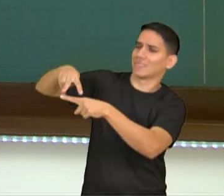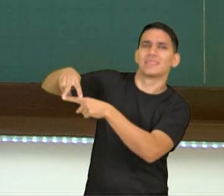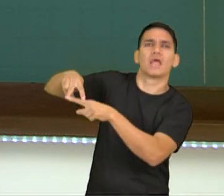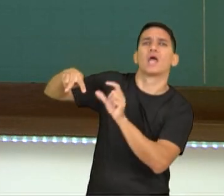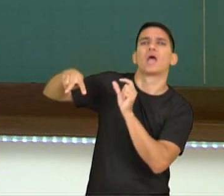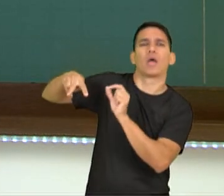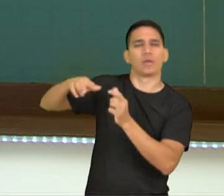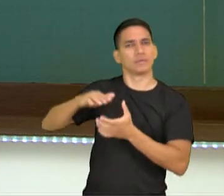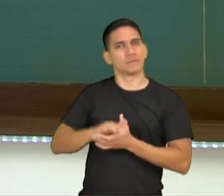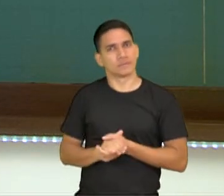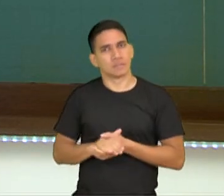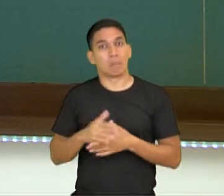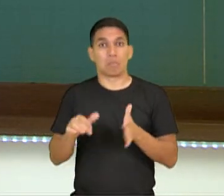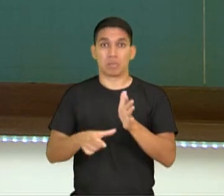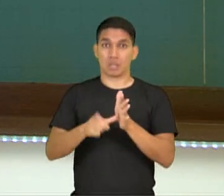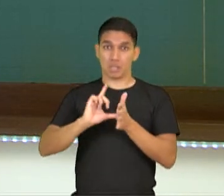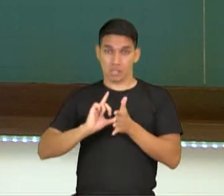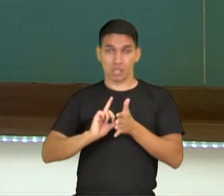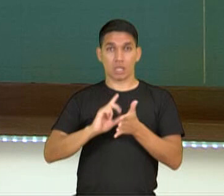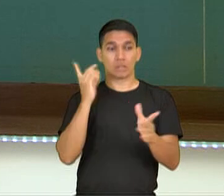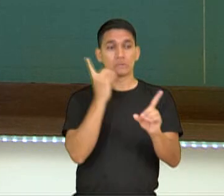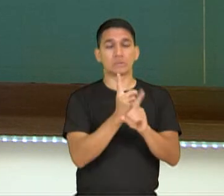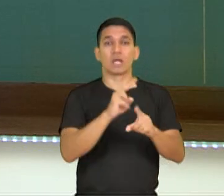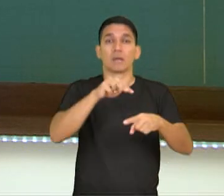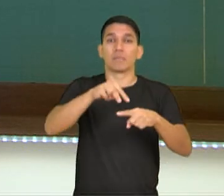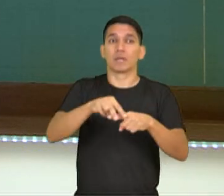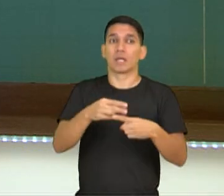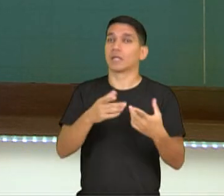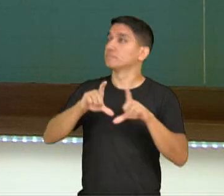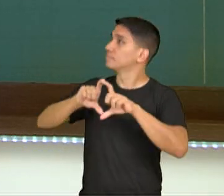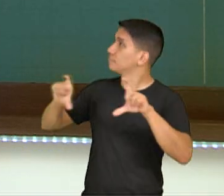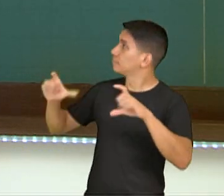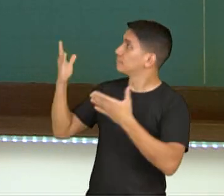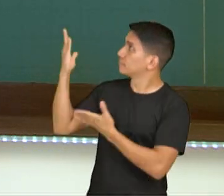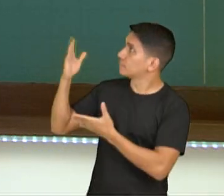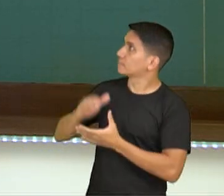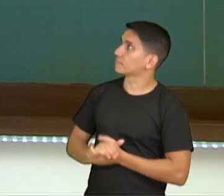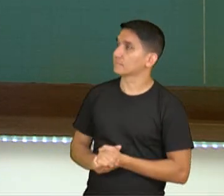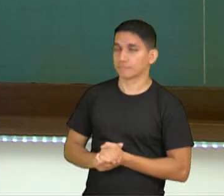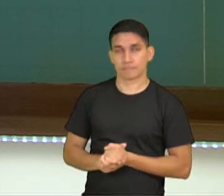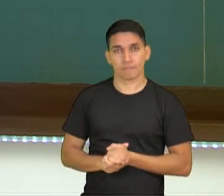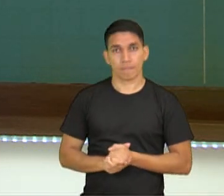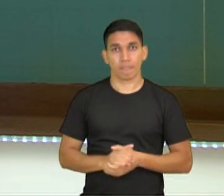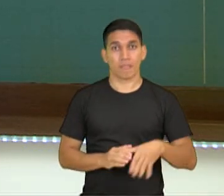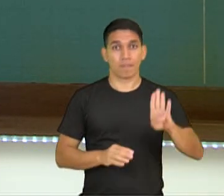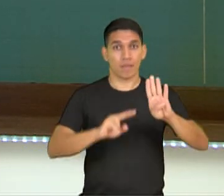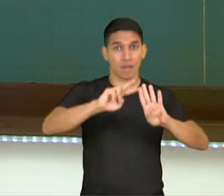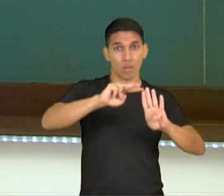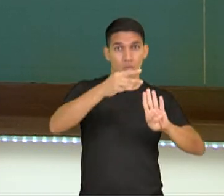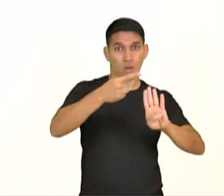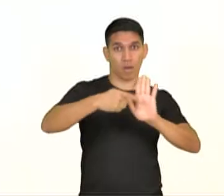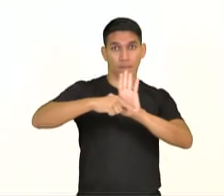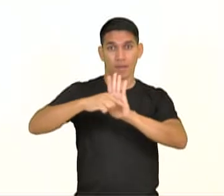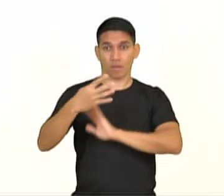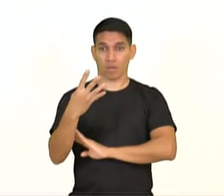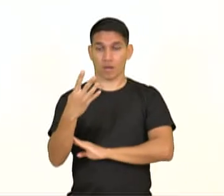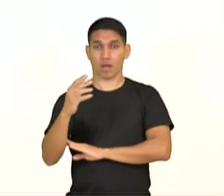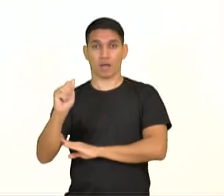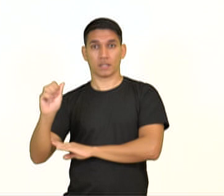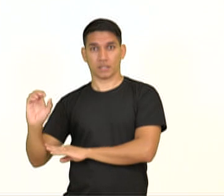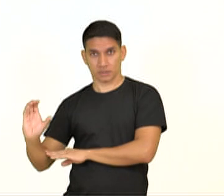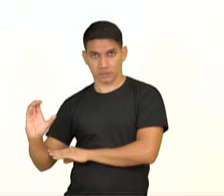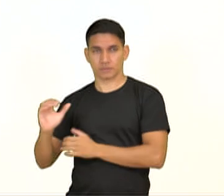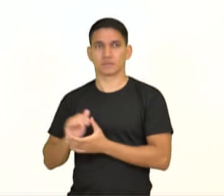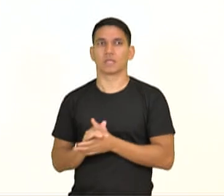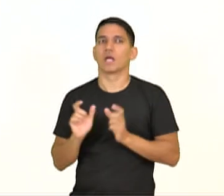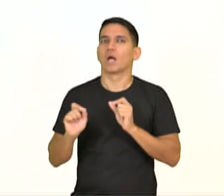primeiro vamos encontrar o delta, b ao quadrado menos 4 vezes A vezes C. Então, nós vamos pegar esses valores da nossa equação A,